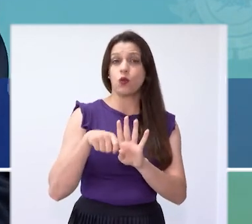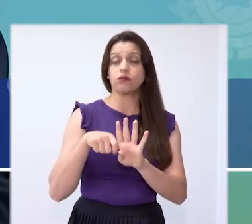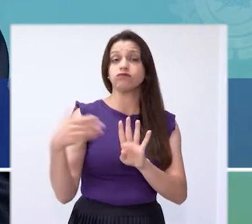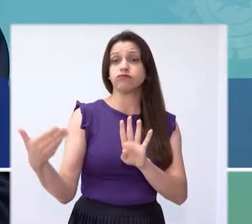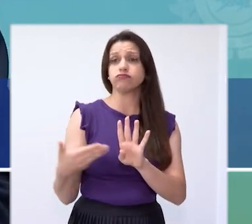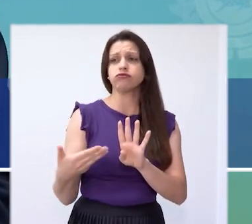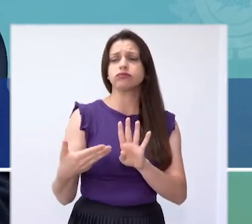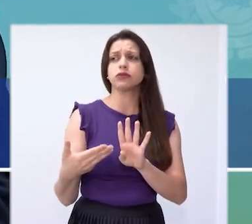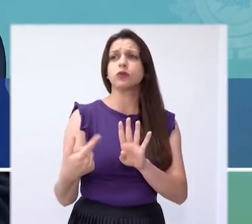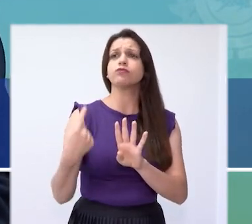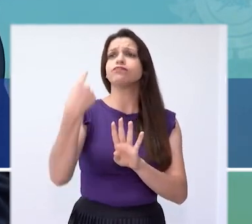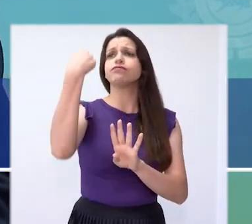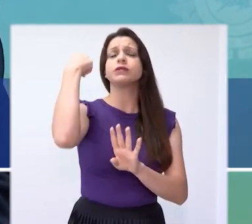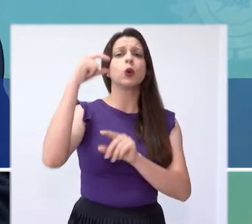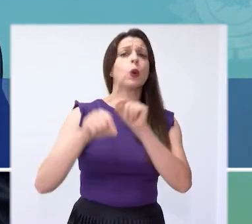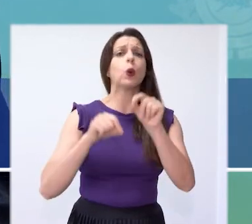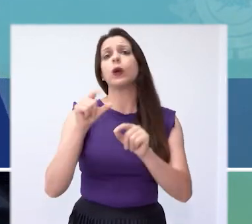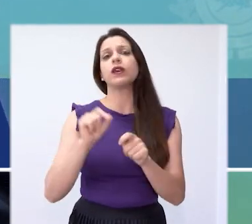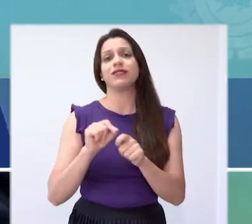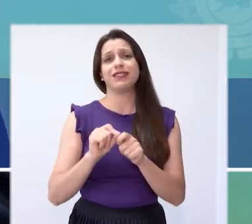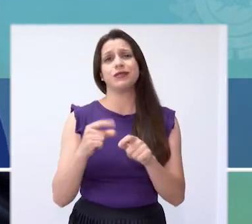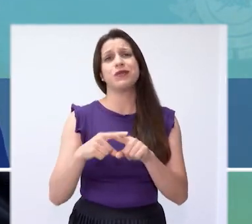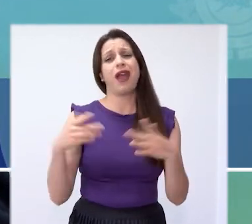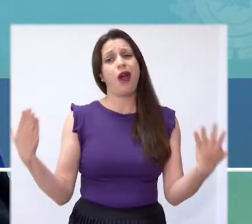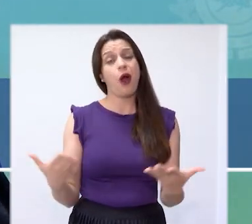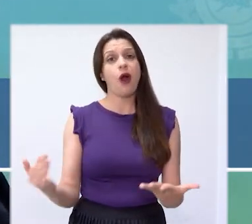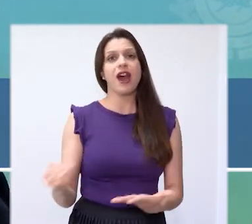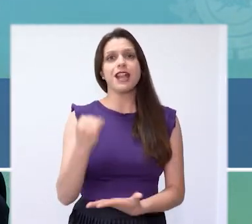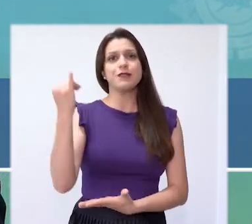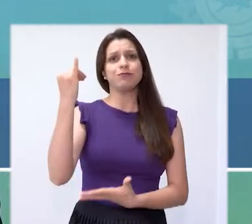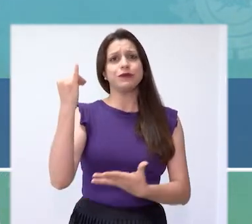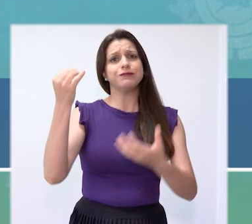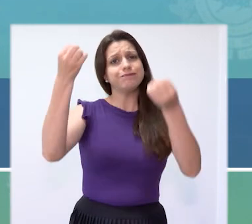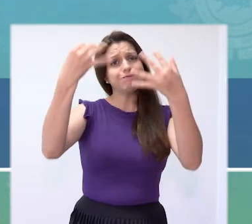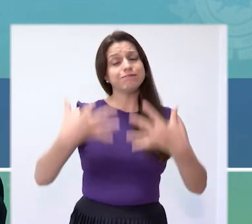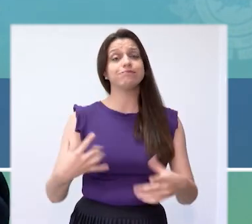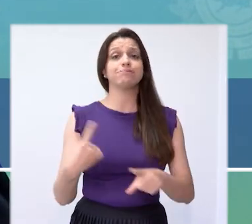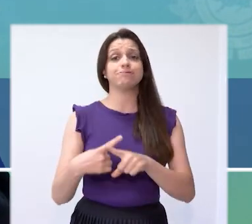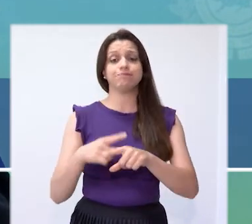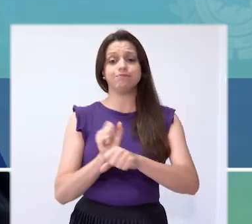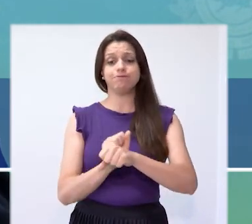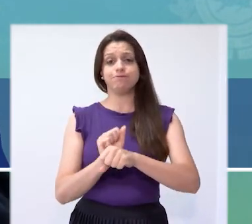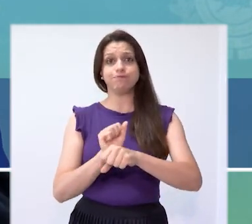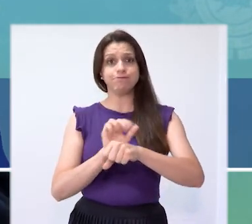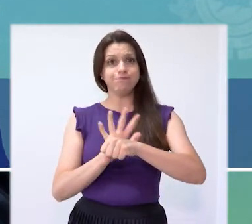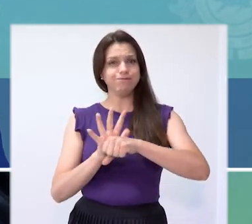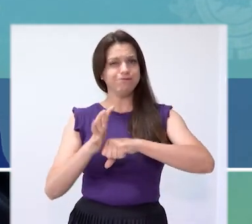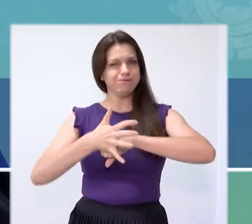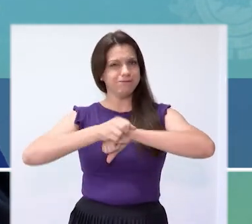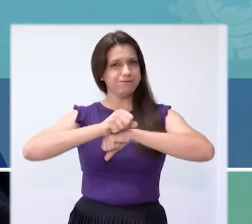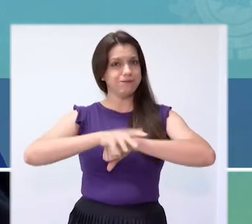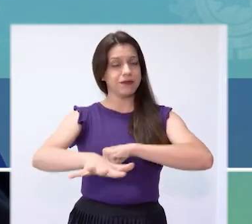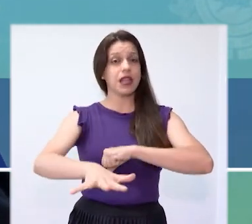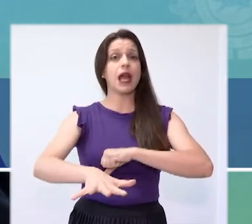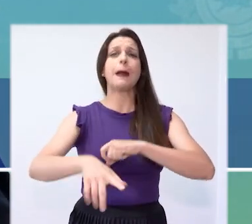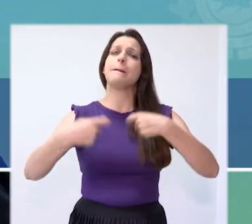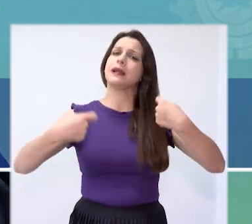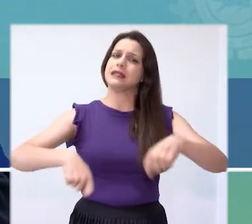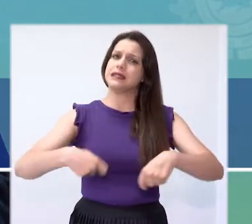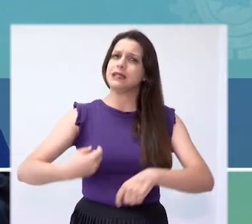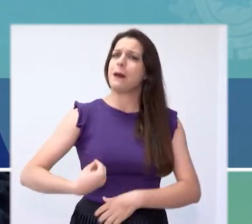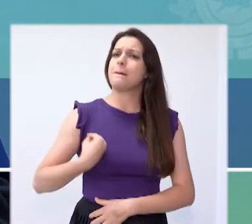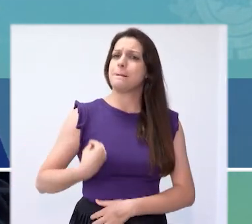durante esse quadrimestre. Isso é muito importante para nós, que nós estamos vivendo uma pandemia do coronavírus e